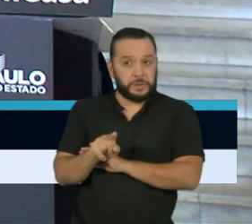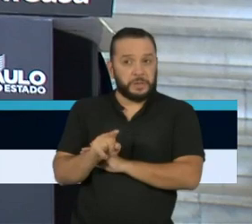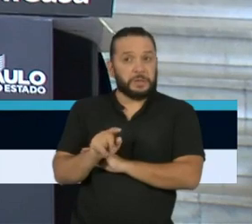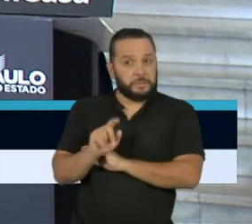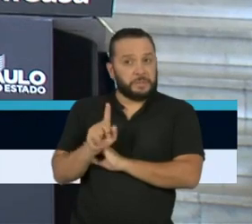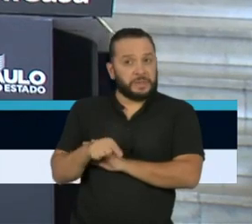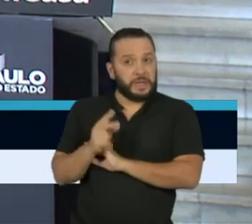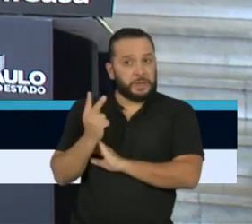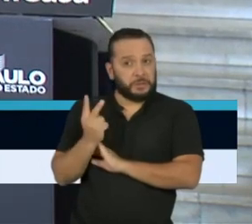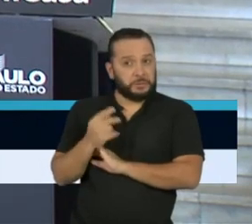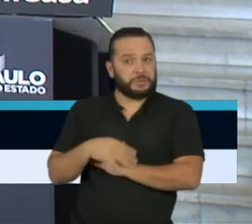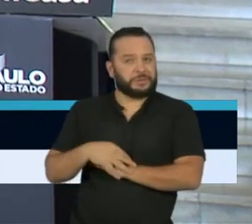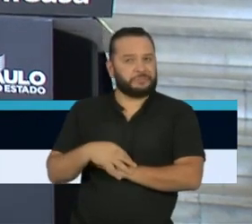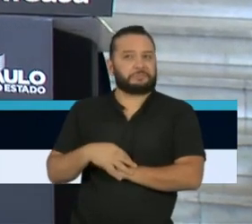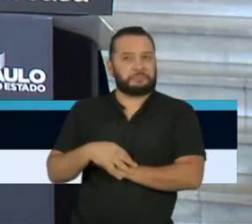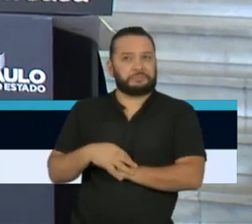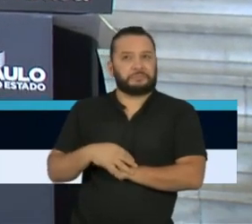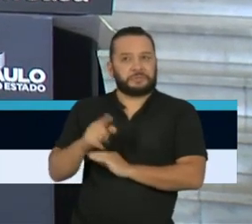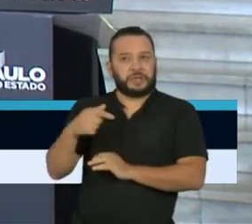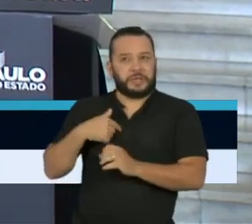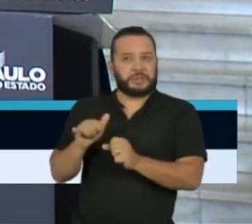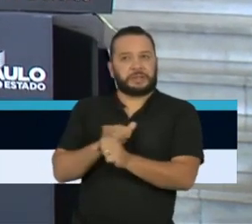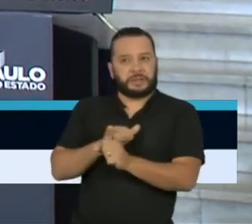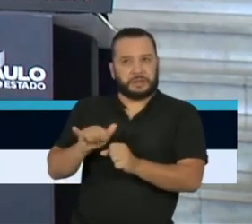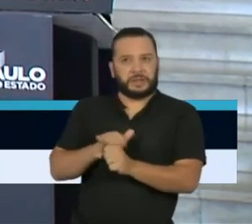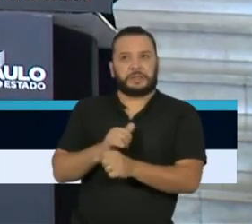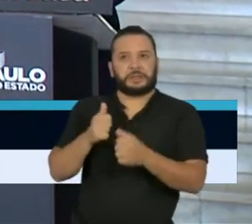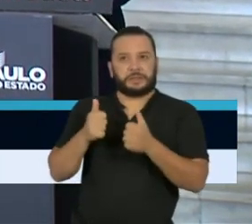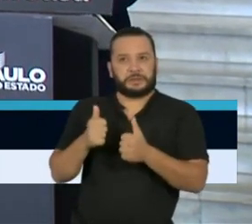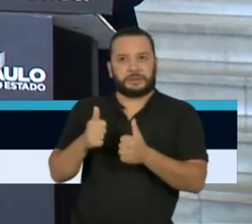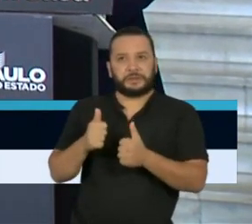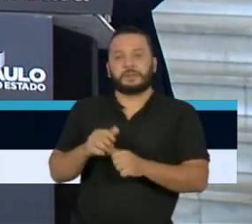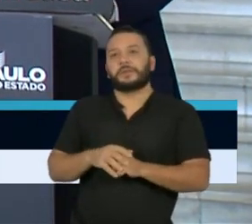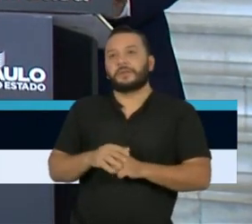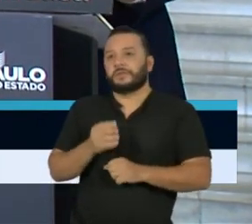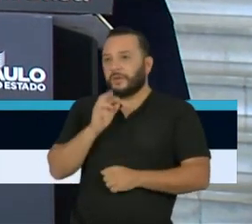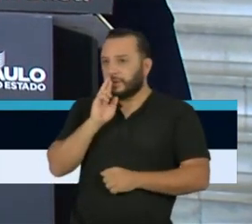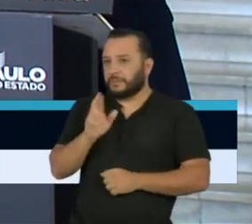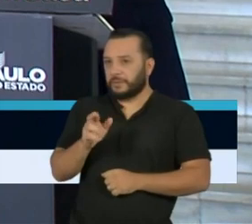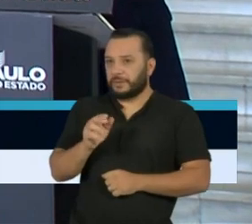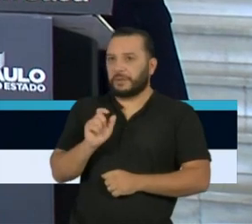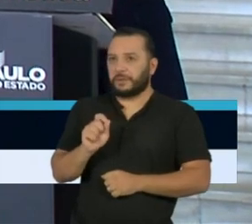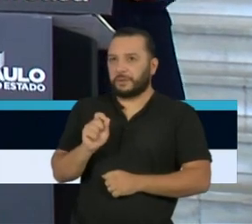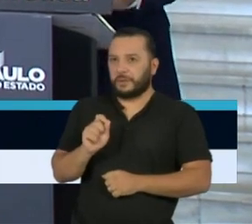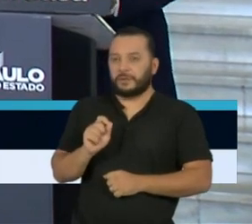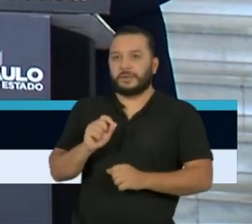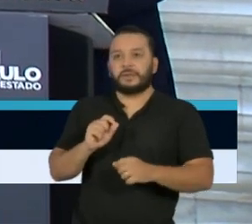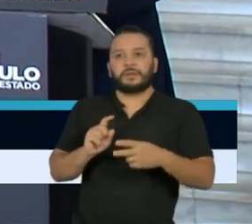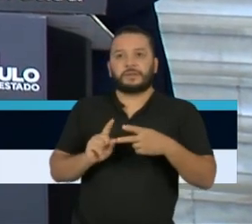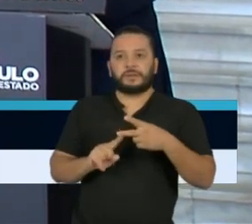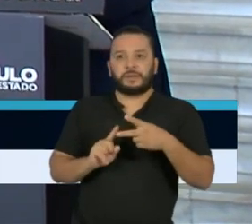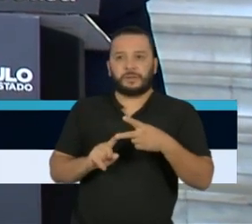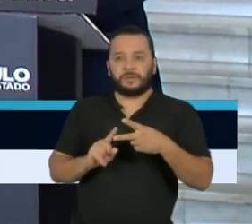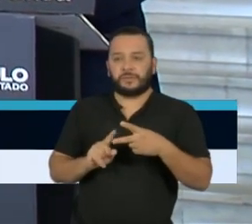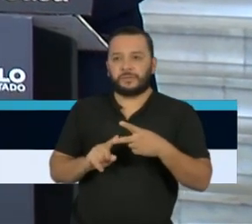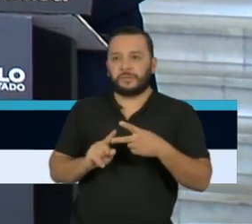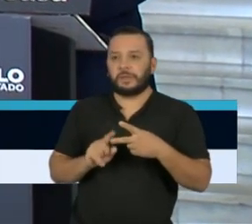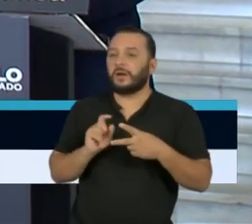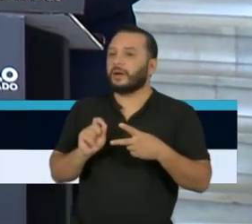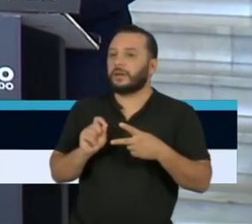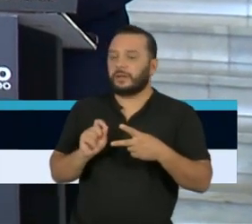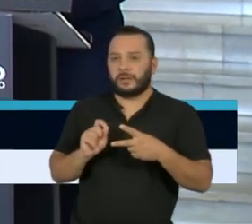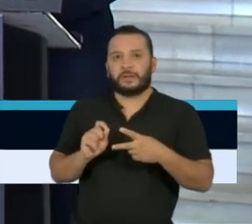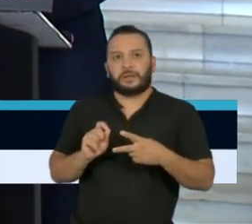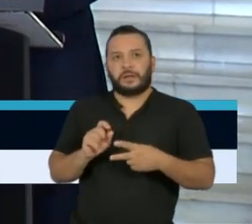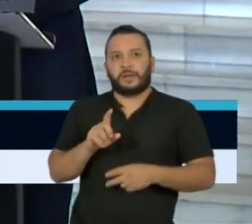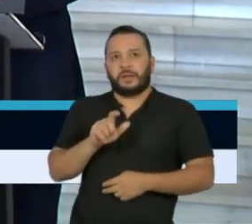tornaram duas perguntas. Mas gostei da habilidade, Will. Vou responder a primeira e a segunda vou pedir ajuda do